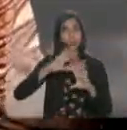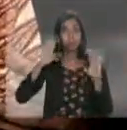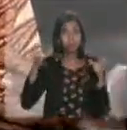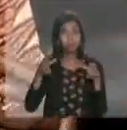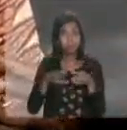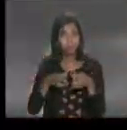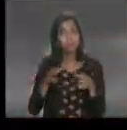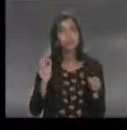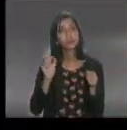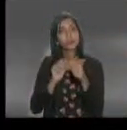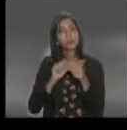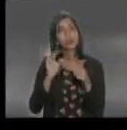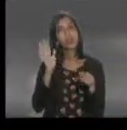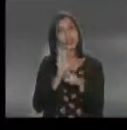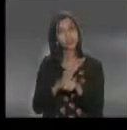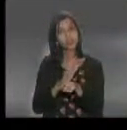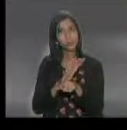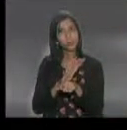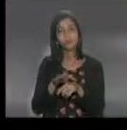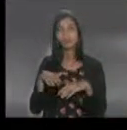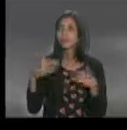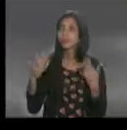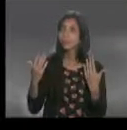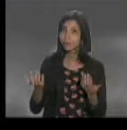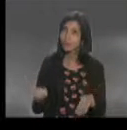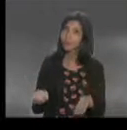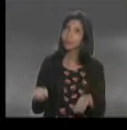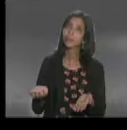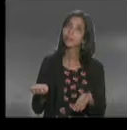turma toda fez, né? Ou seja,